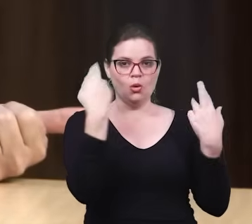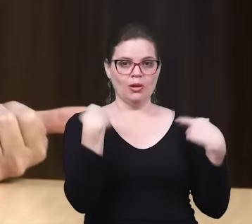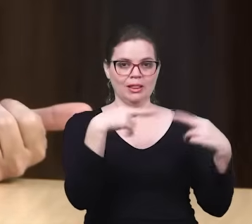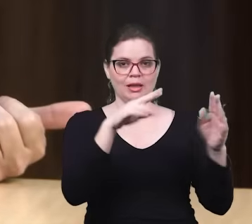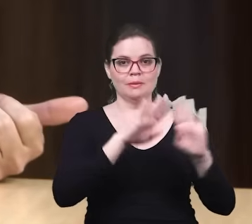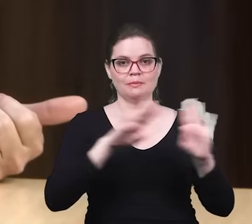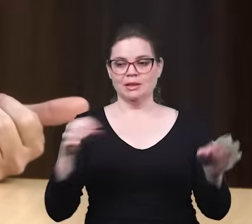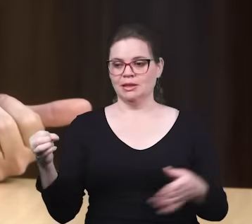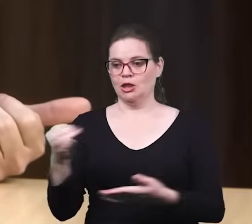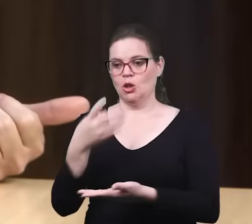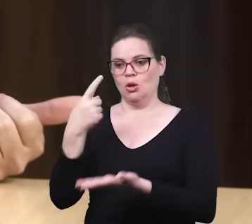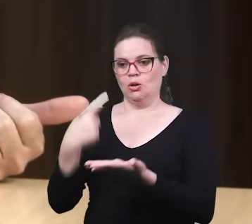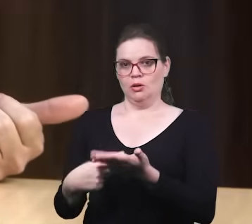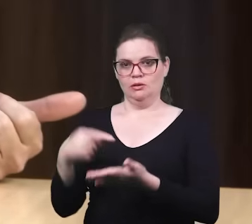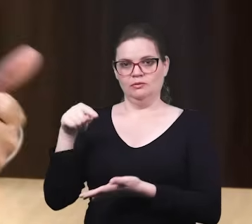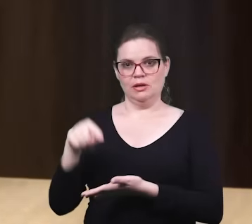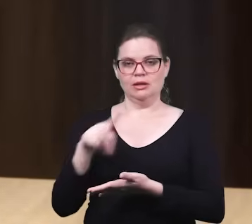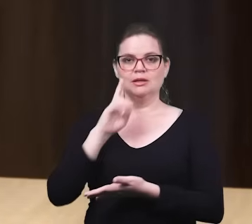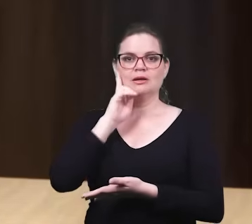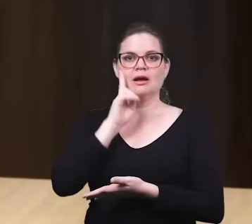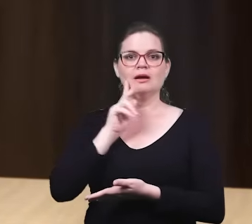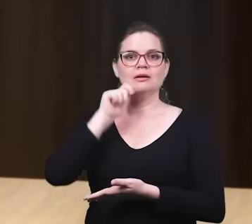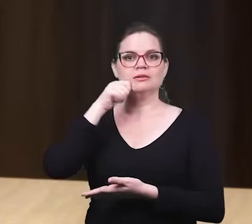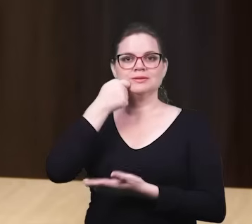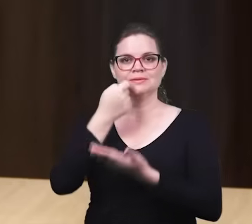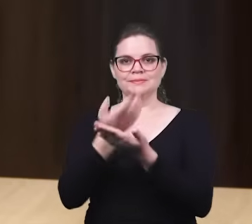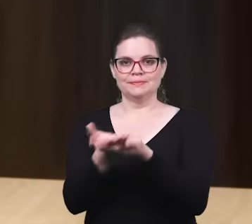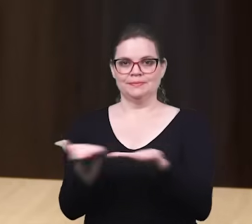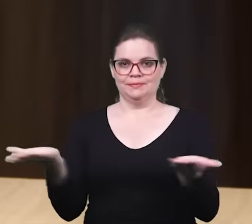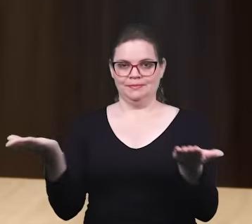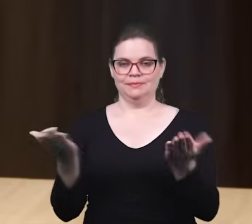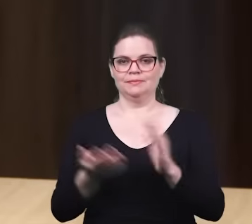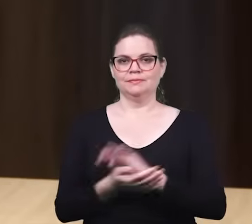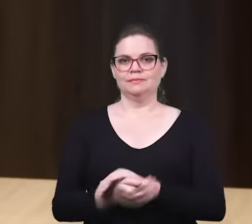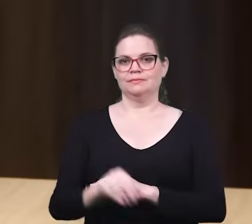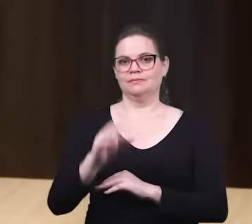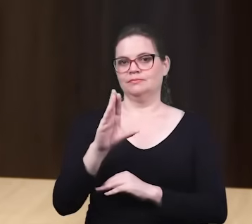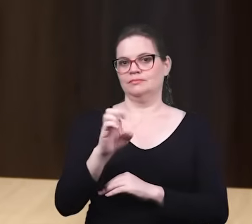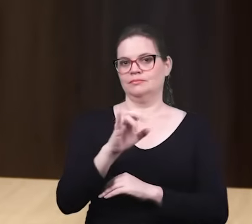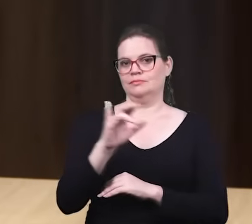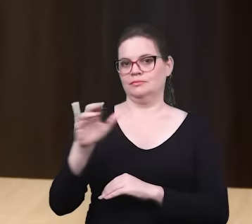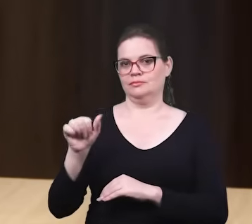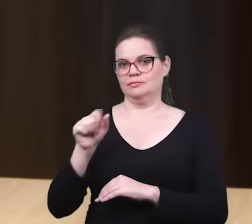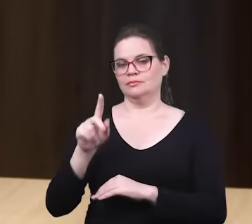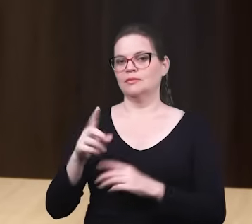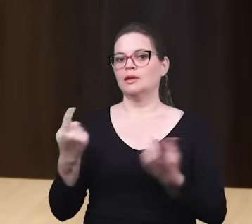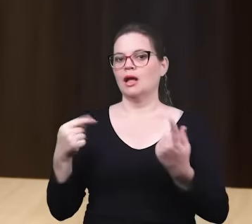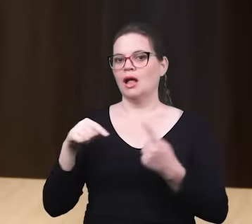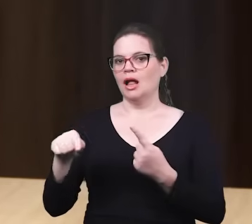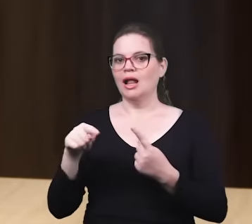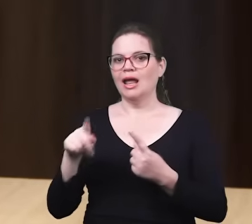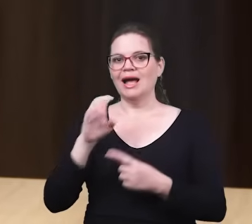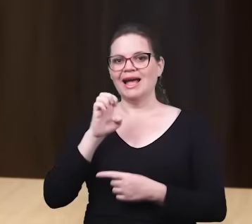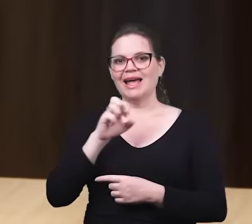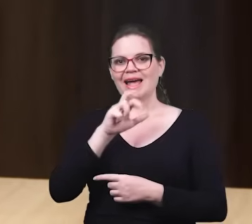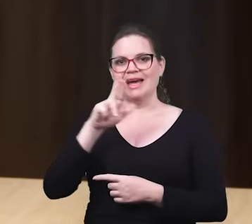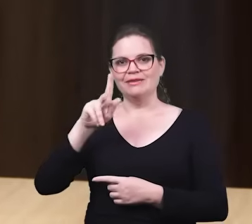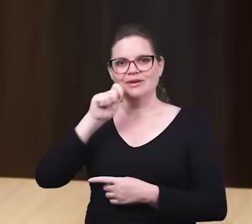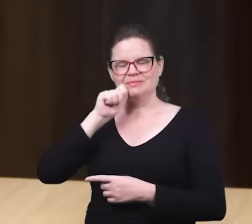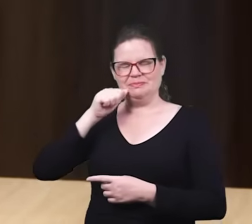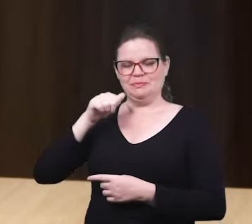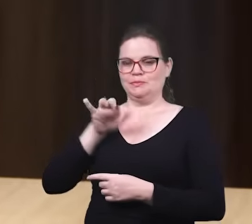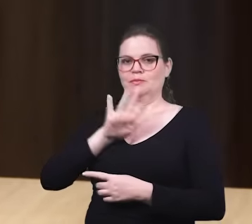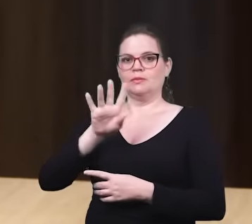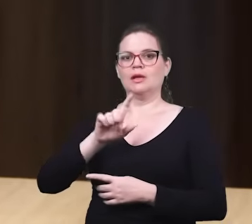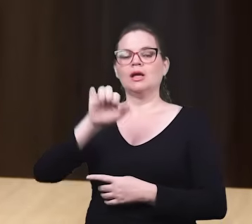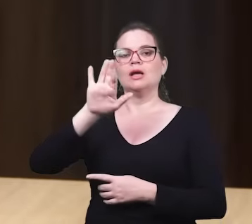nova aliança que foi instituída pelo Senhor Jesus, na ceia, no lugar das ervas amargosas, o Senhor